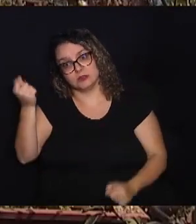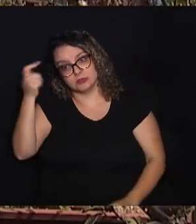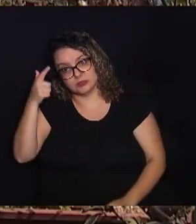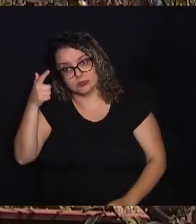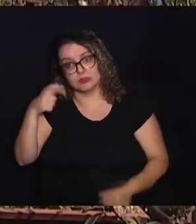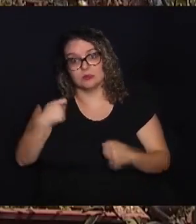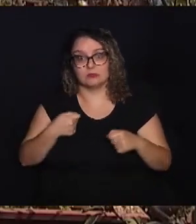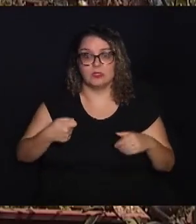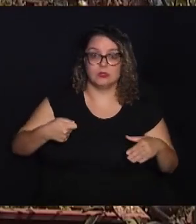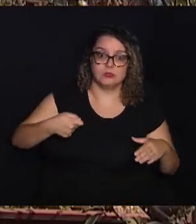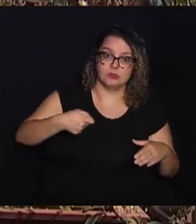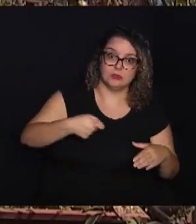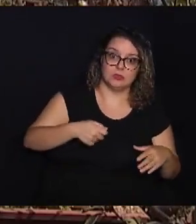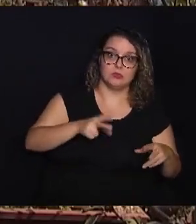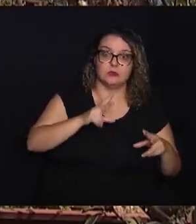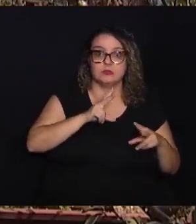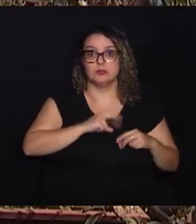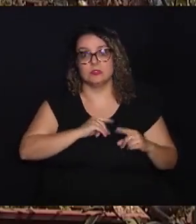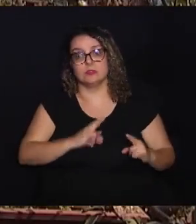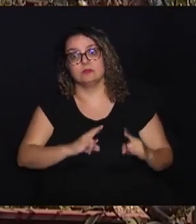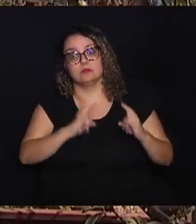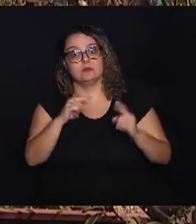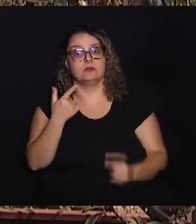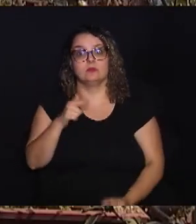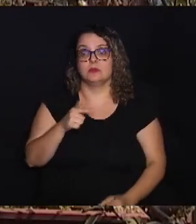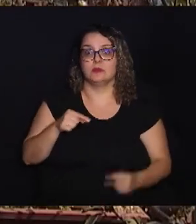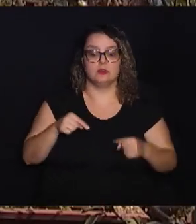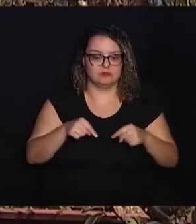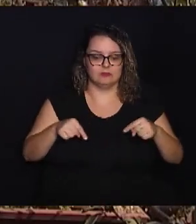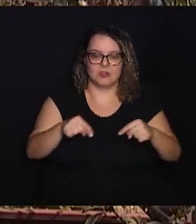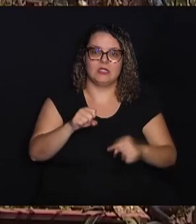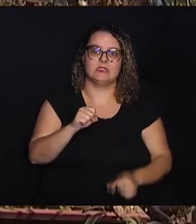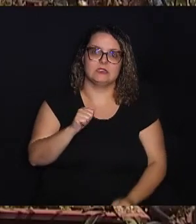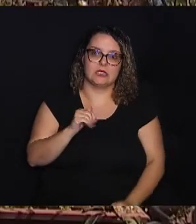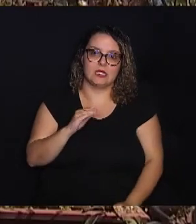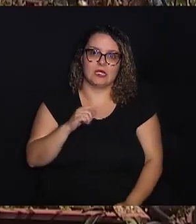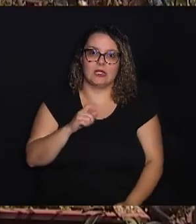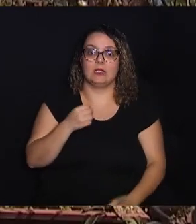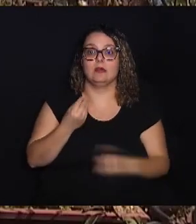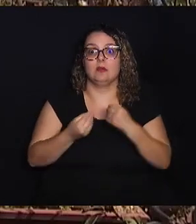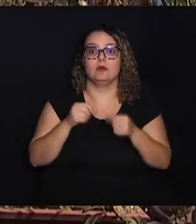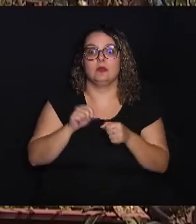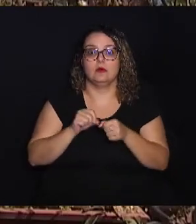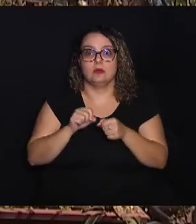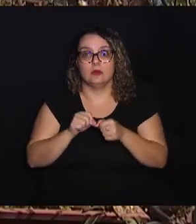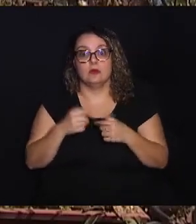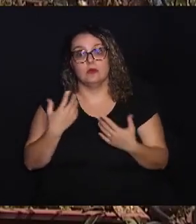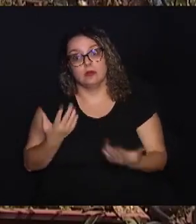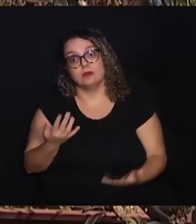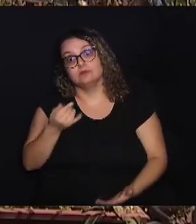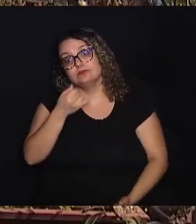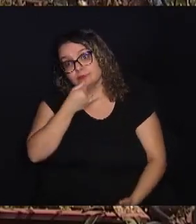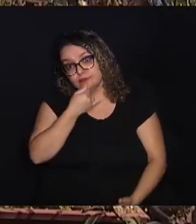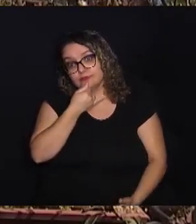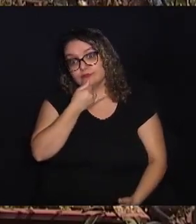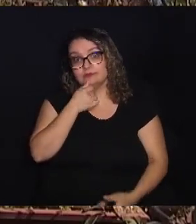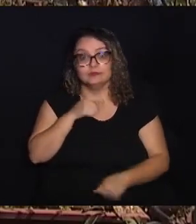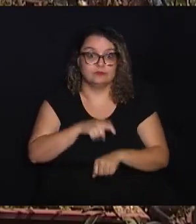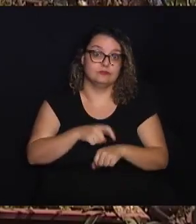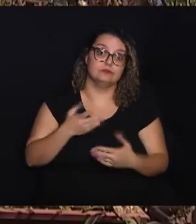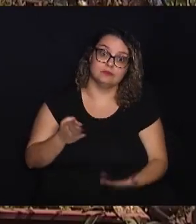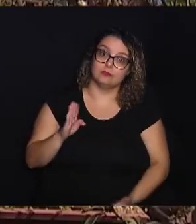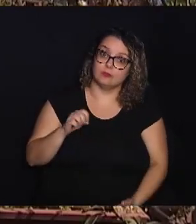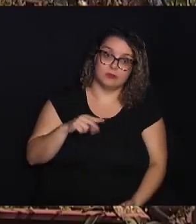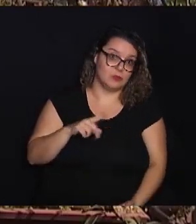regar. Puxa, eu moro num apartamento que não tem sacada. Como que eu faço? Olha, infelizmente, nesse momento, o bonsai